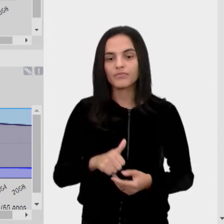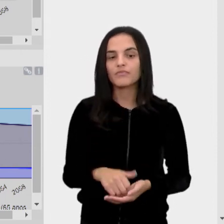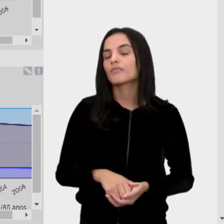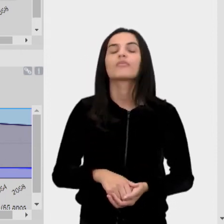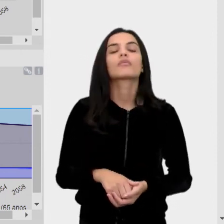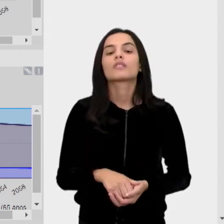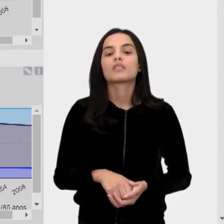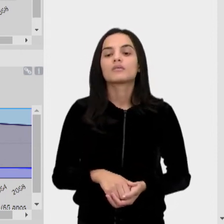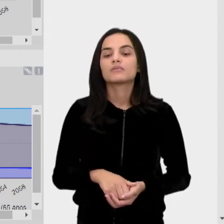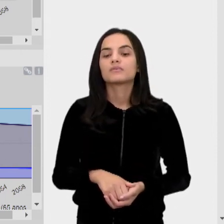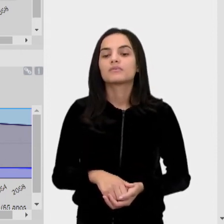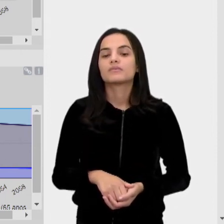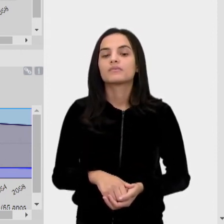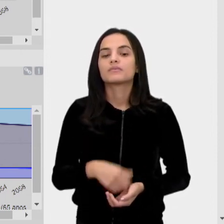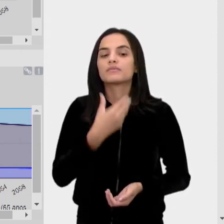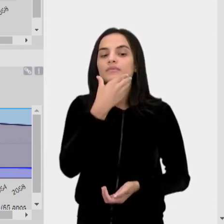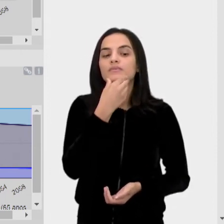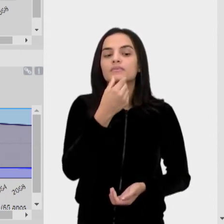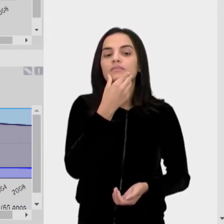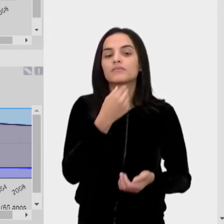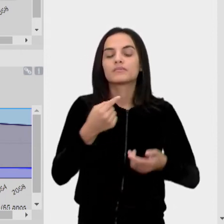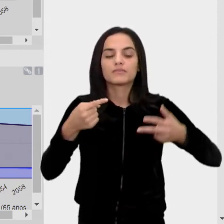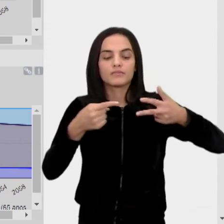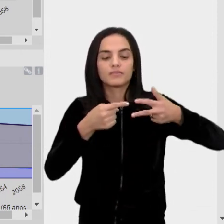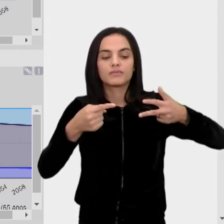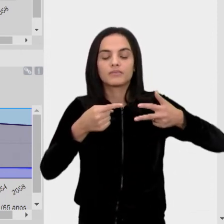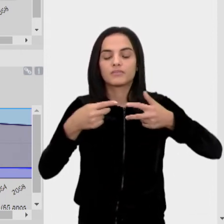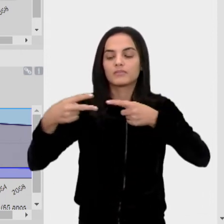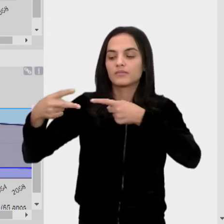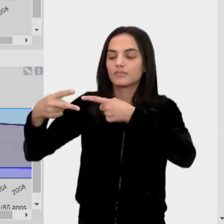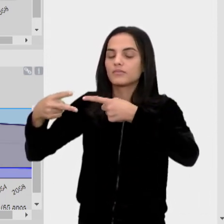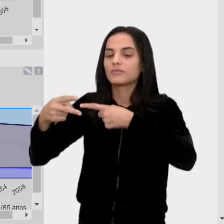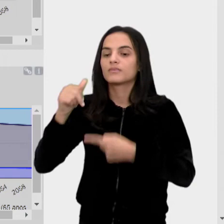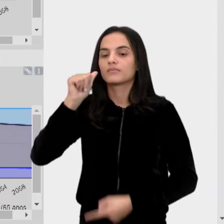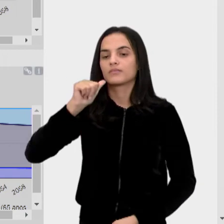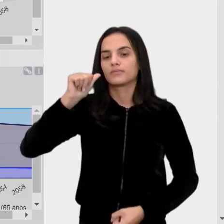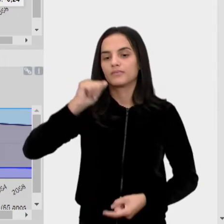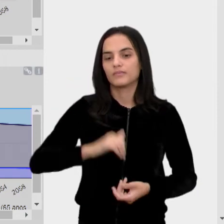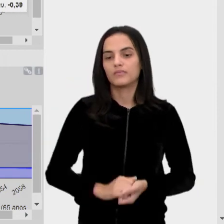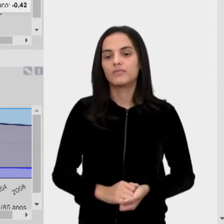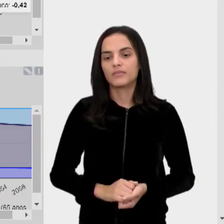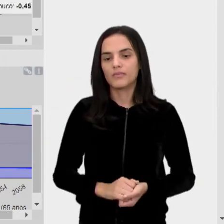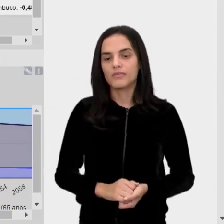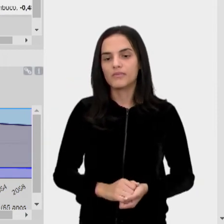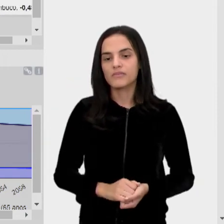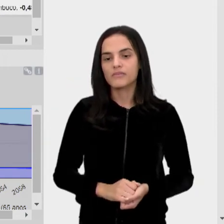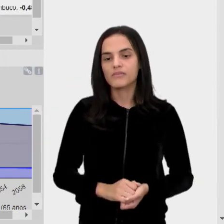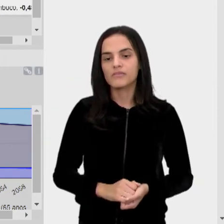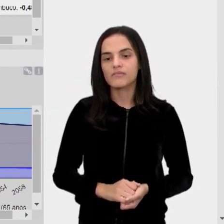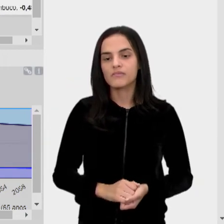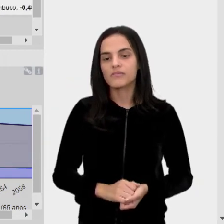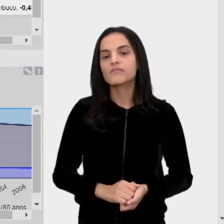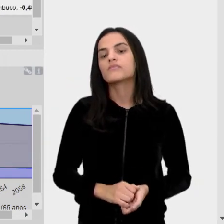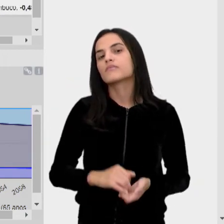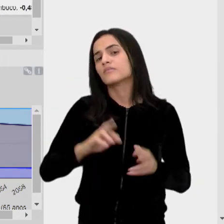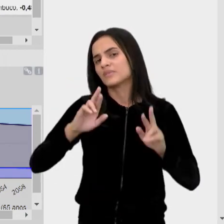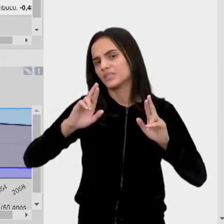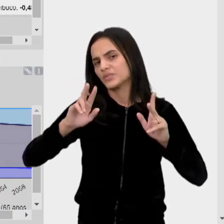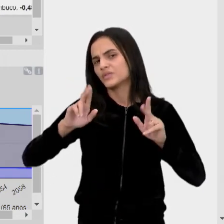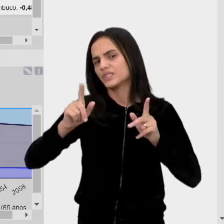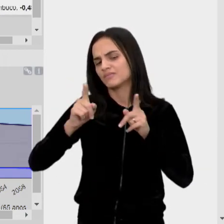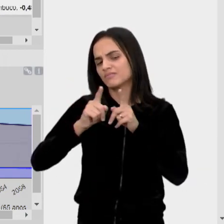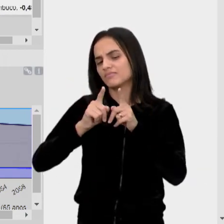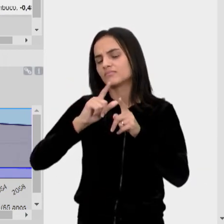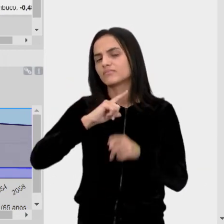lado esquerdo aqui são de homens, né, e aqui são de mulheres do lado direito. E aqui uma pequena diferença,